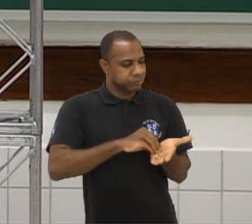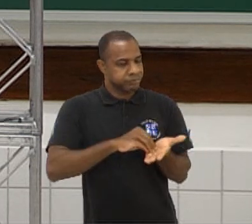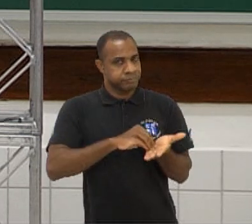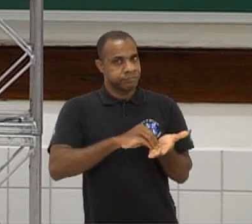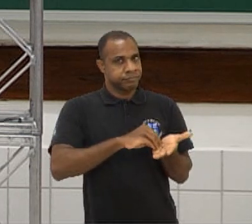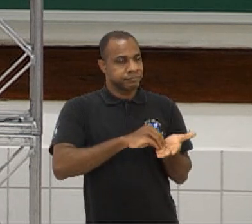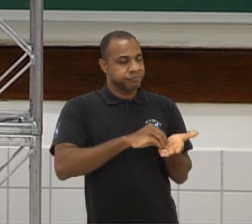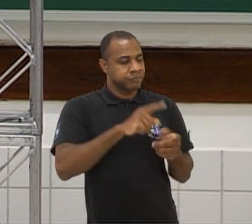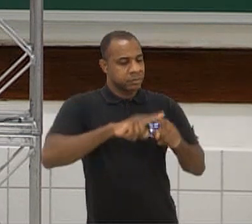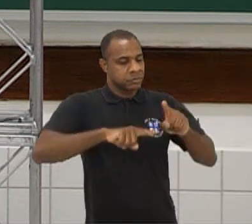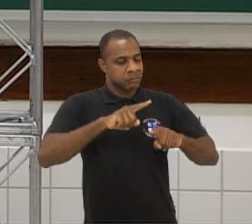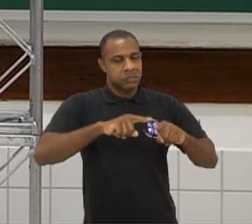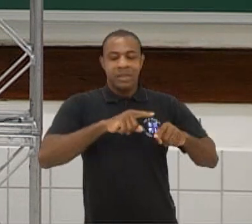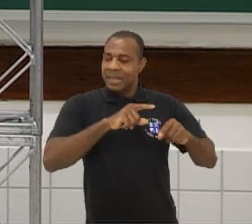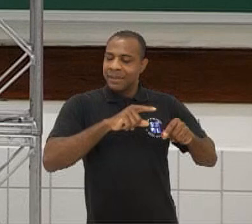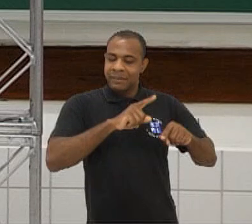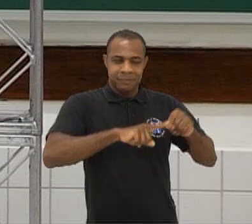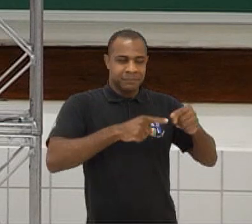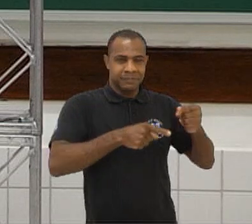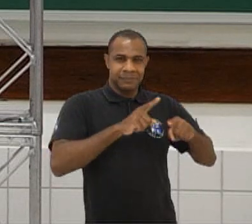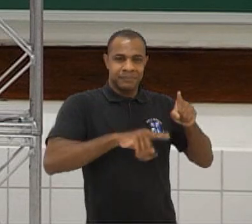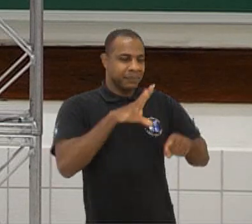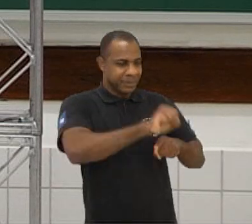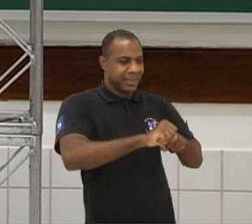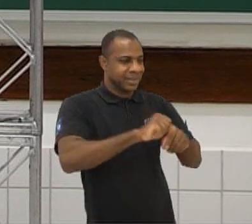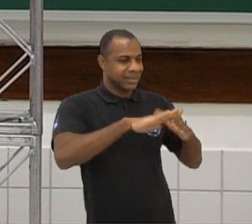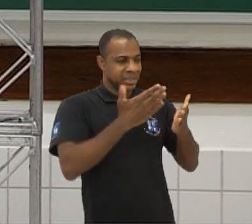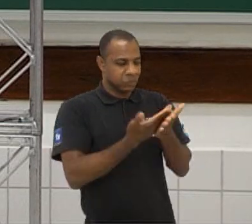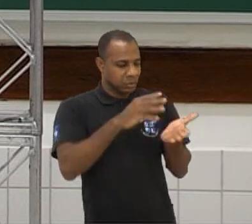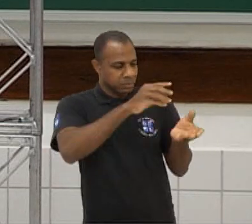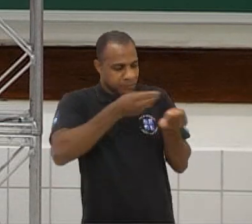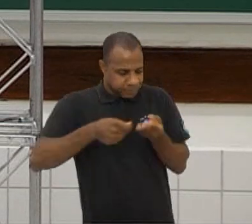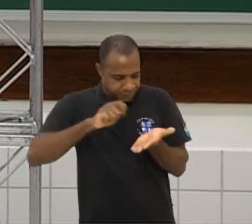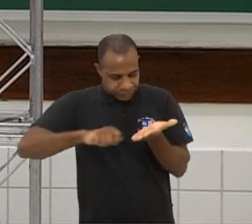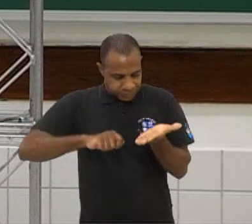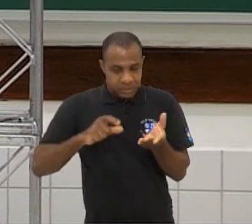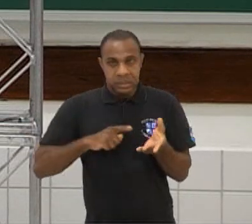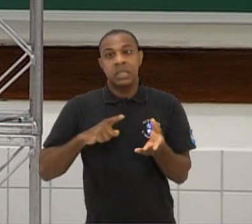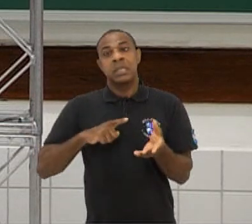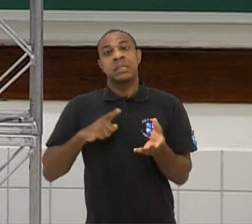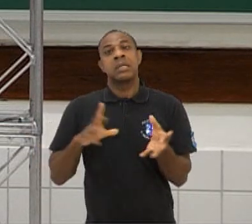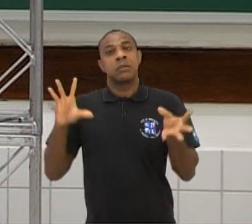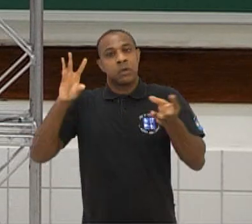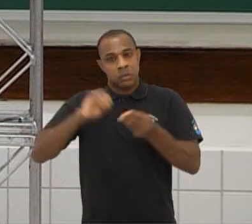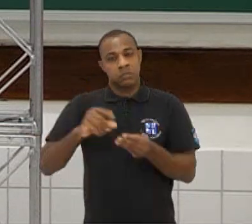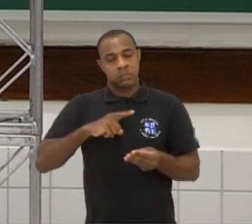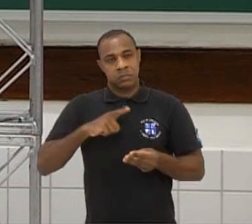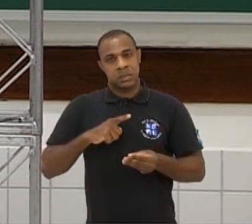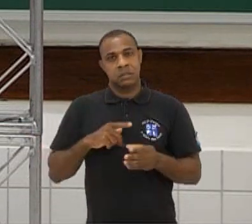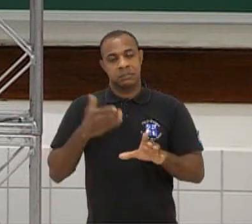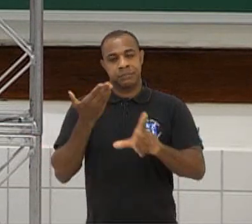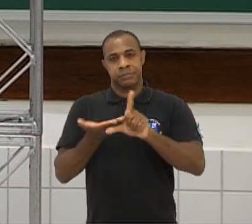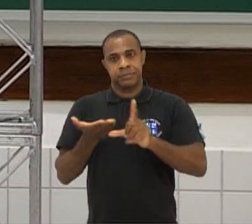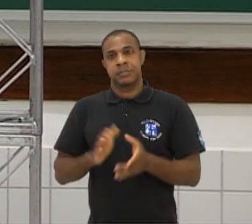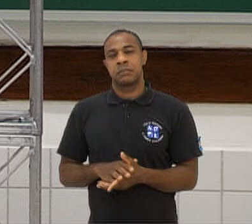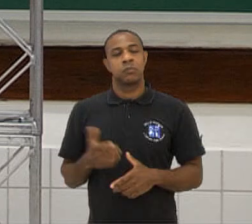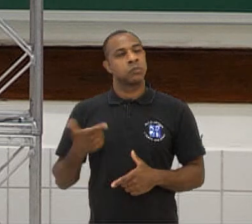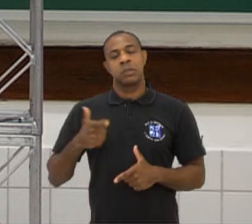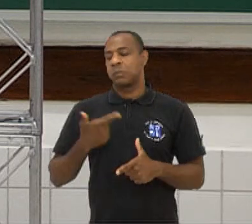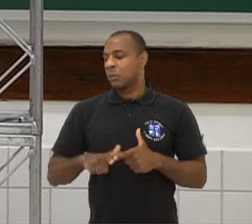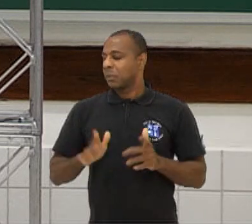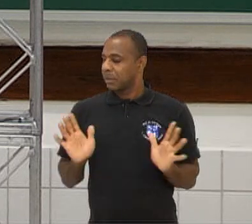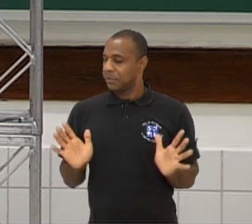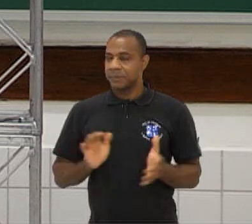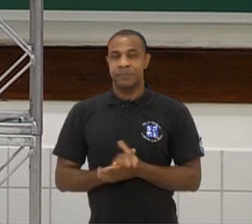os exercícios para vocês fazerem. Então, tudo isso que a gente fez aqui na aula está lá no resuminho da trilha. Então, não deem bobeira,